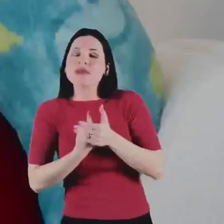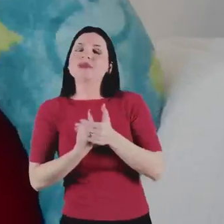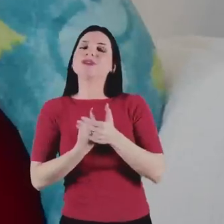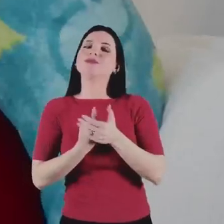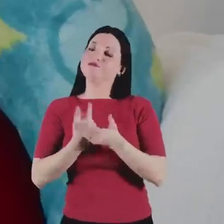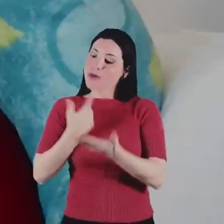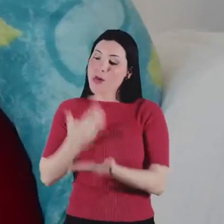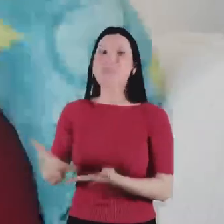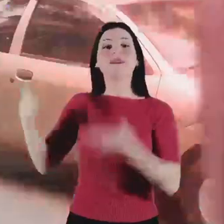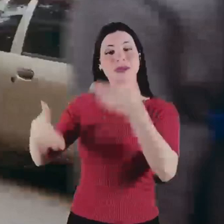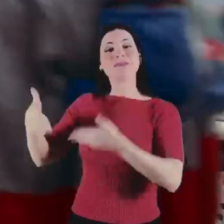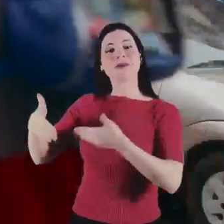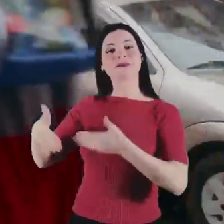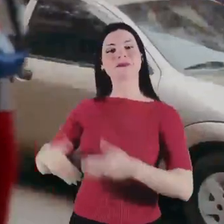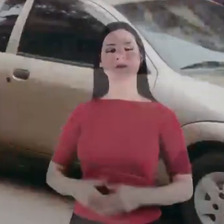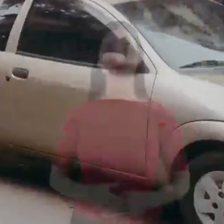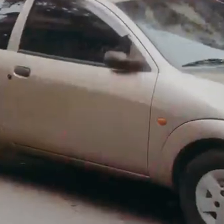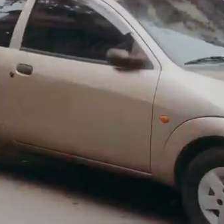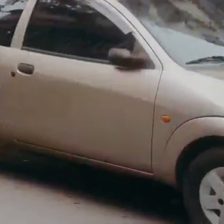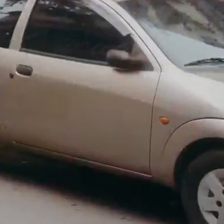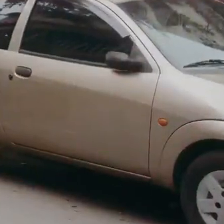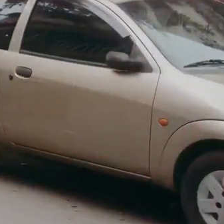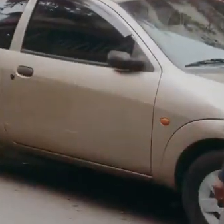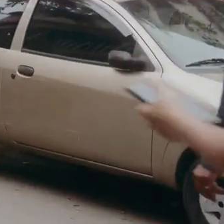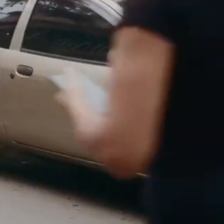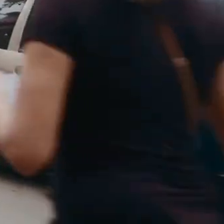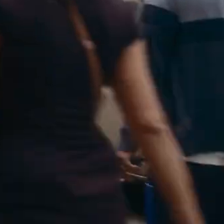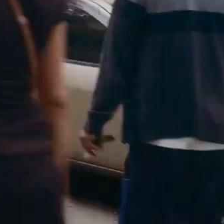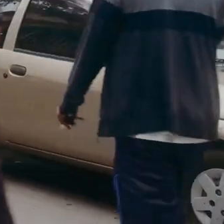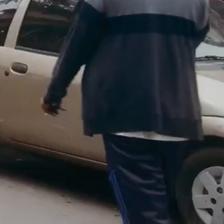acolhimento, comecei a participar.